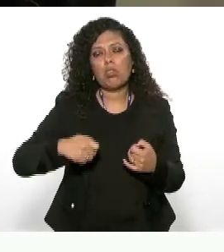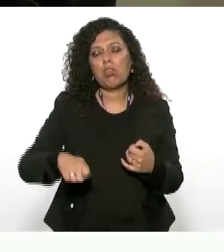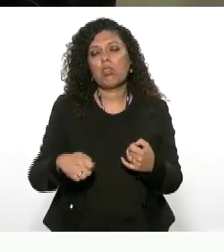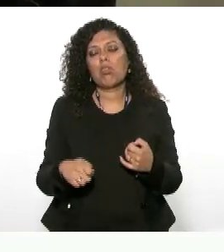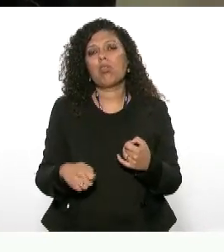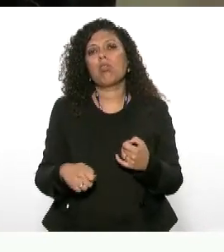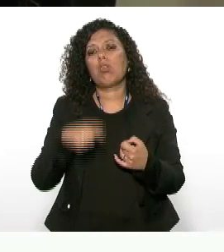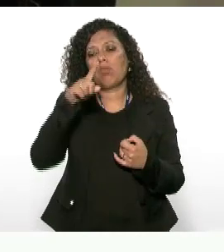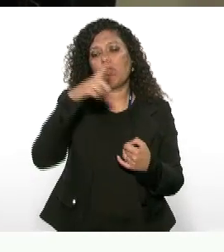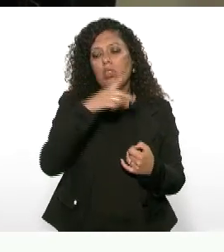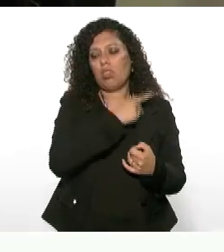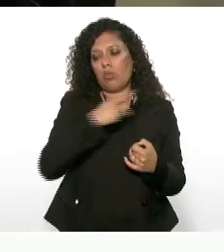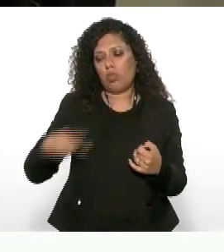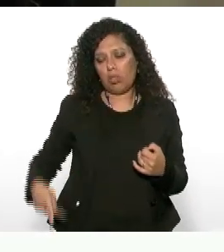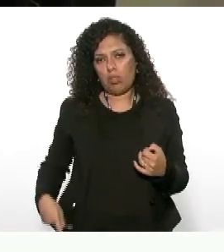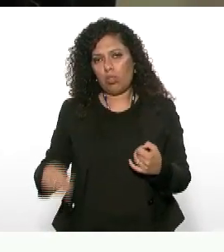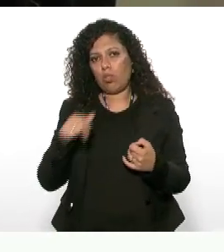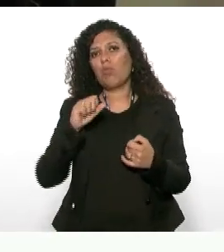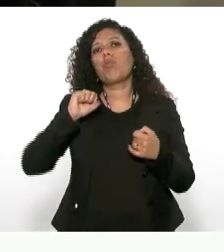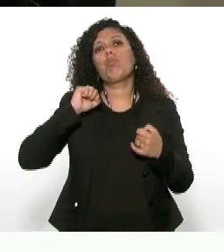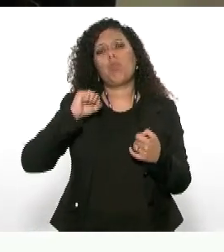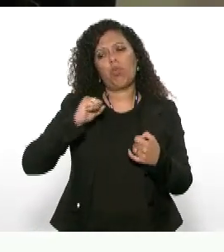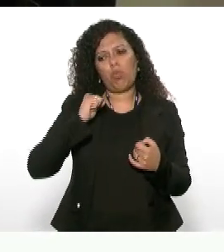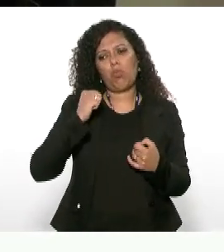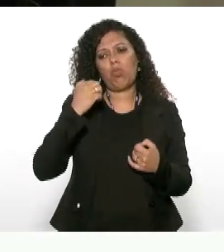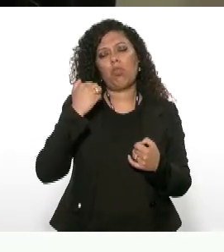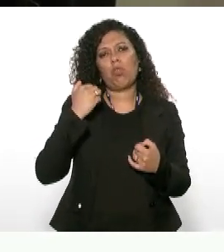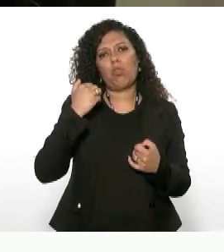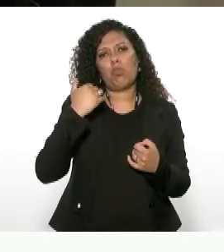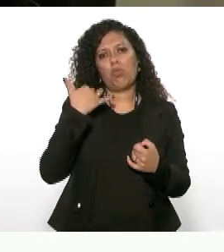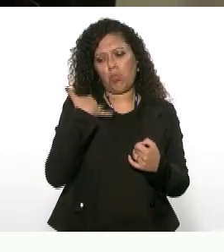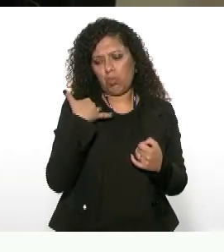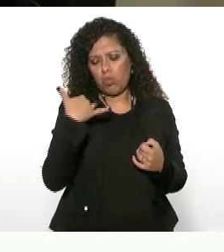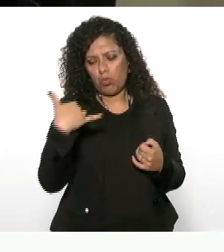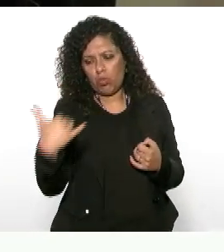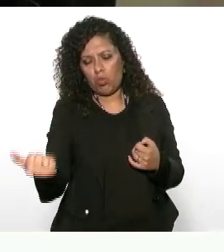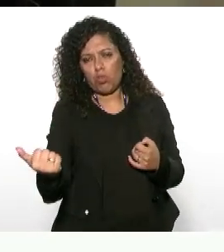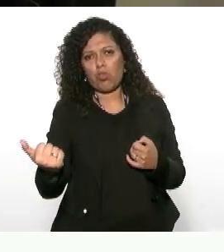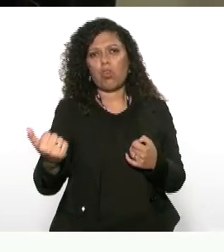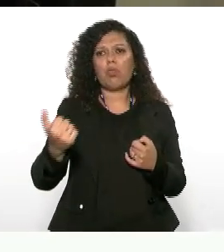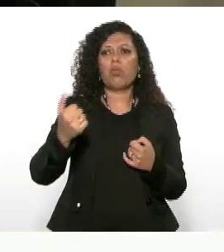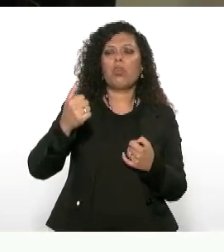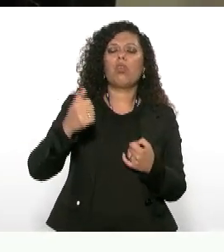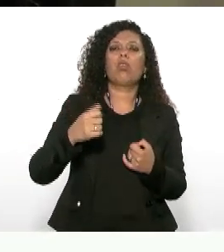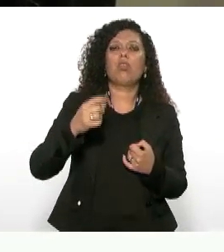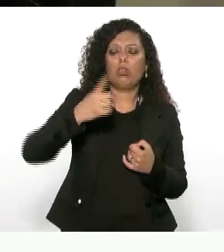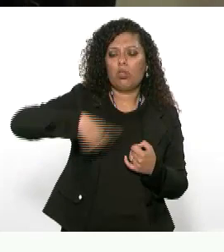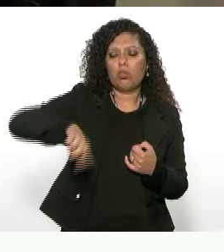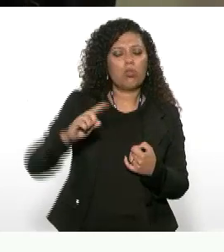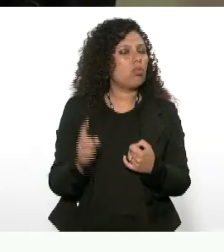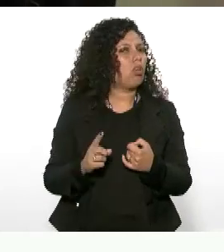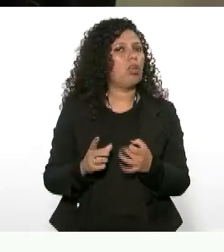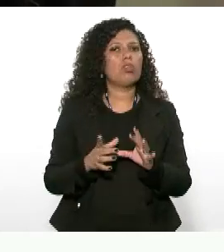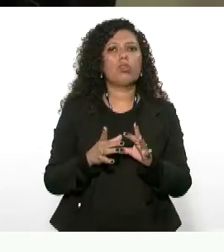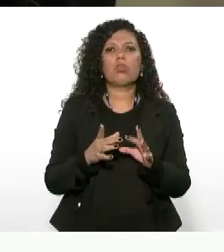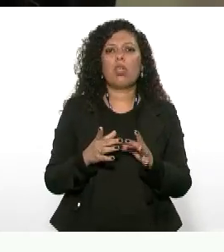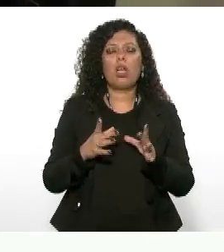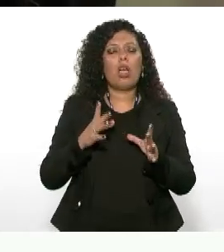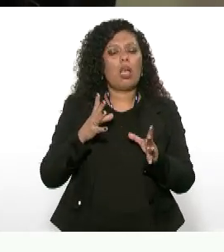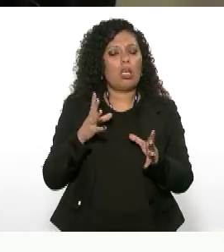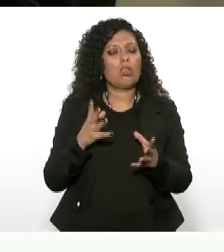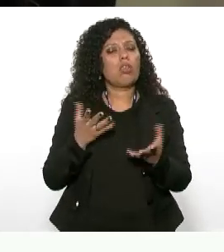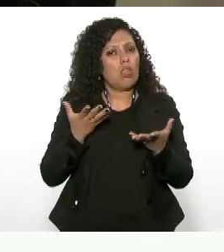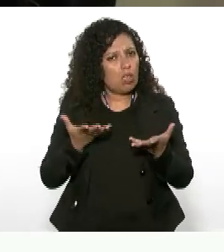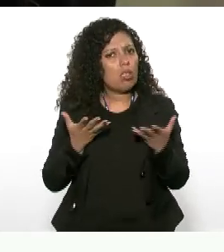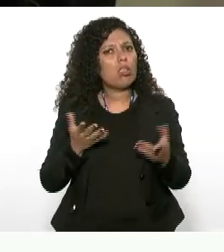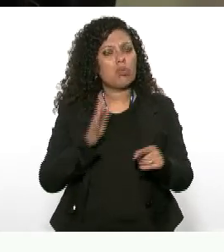achar conveniente, pode submeter às diretorias da Senasp, elas terão um imenso prazer em fazer